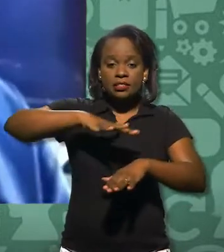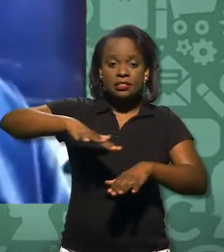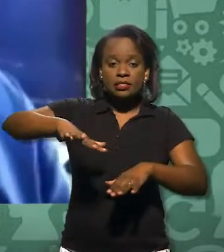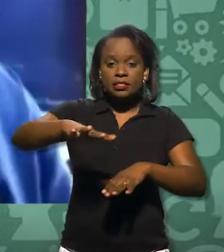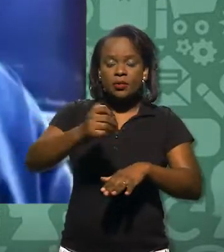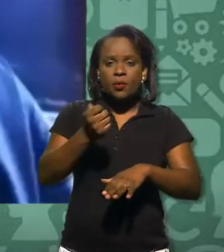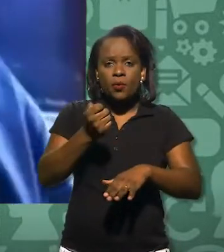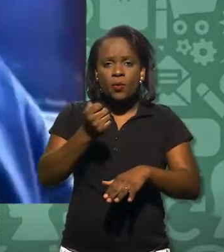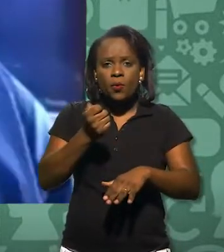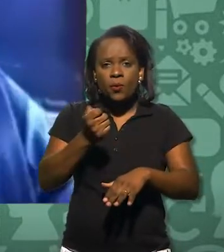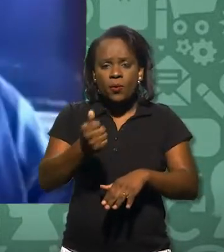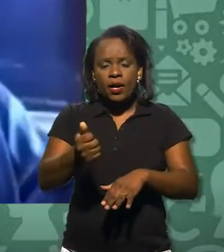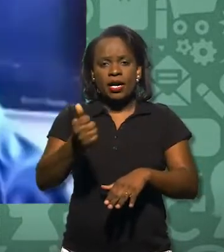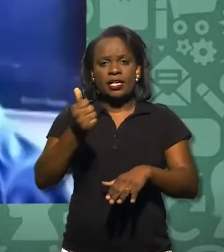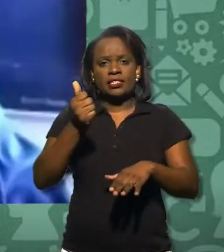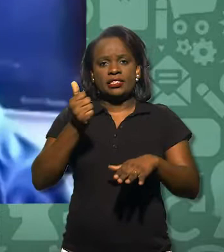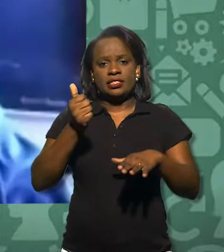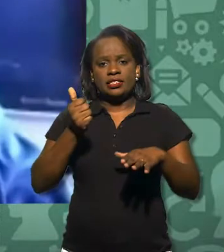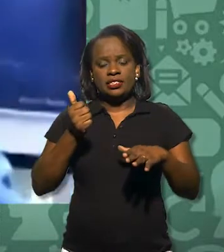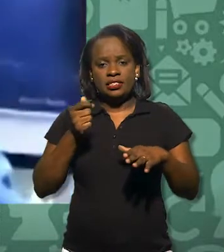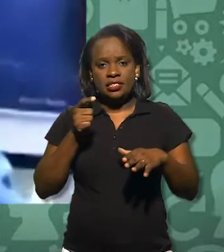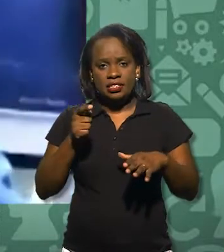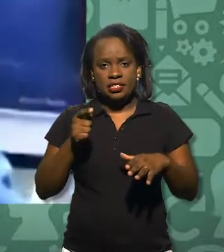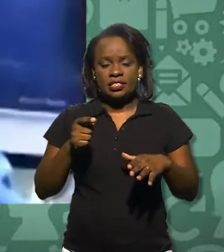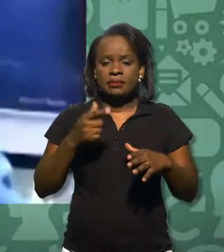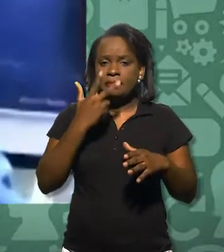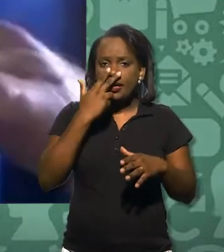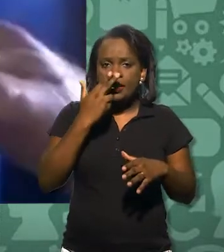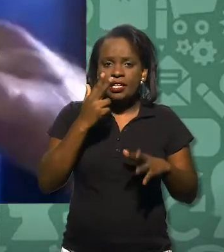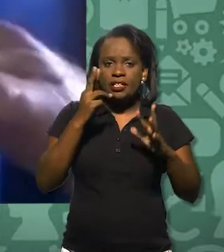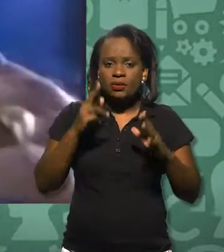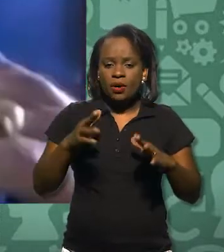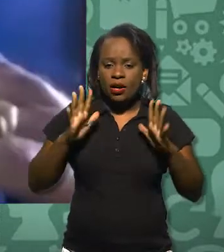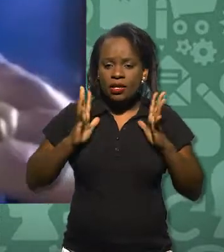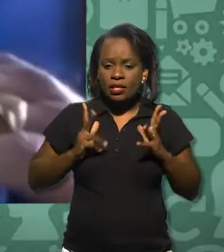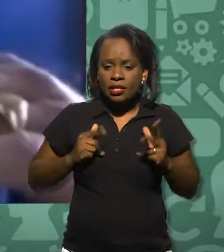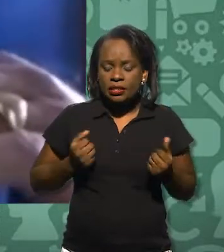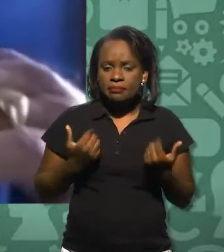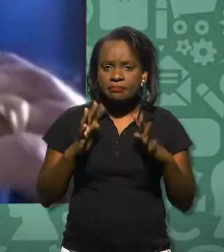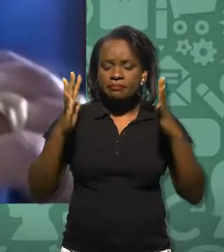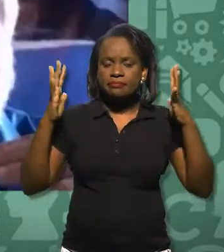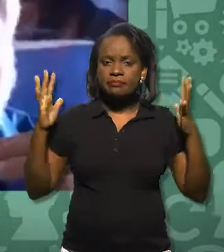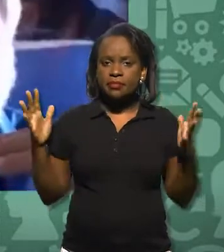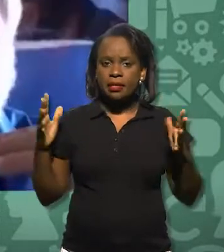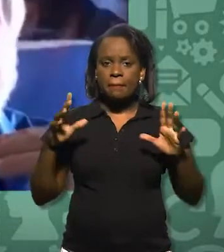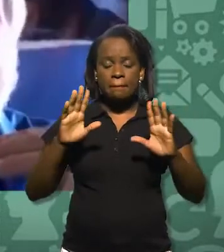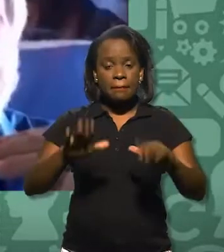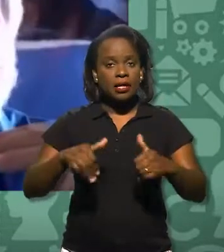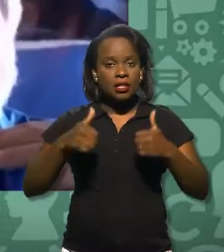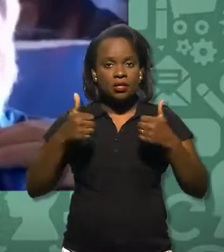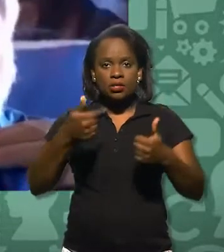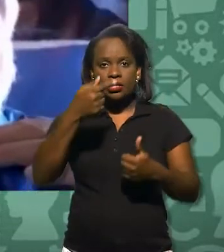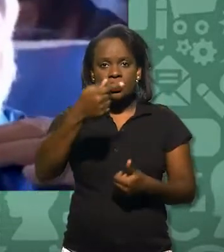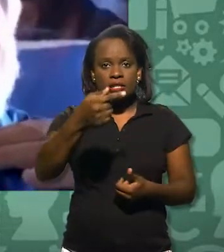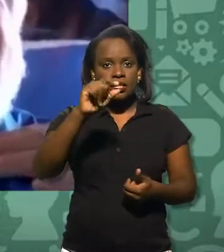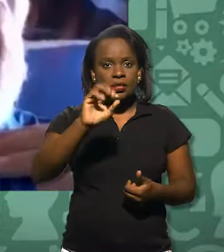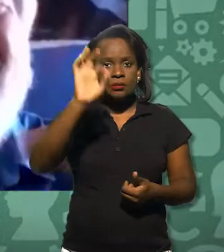cima, quase que a Baía da Guanabara ficou lá como se fosse espelho d'água.